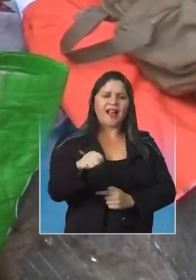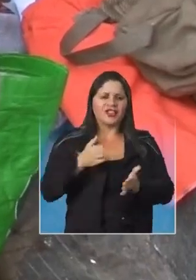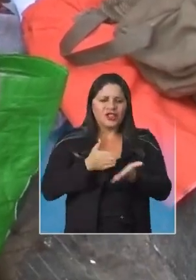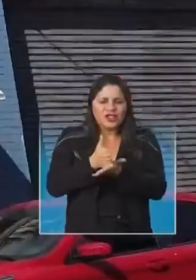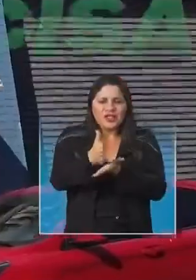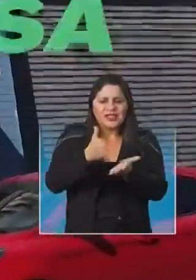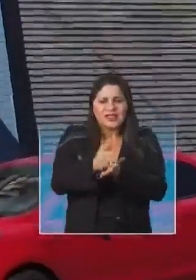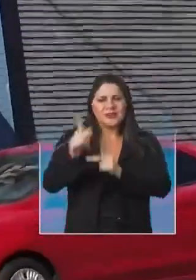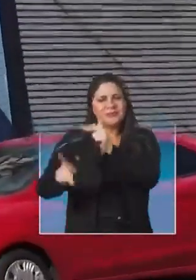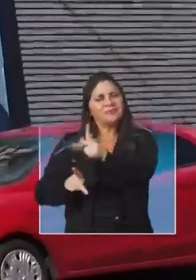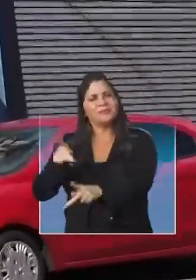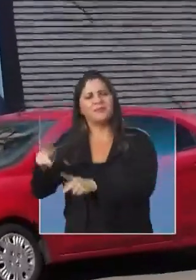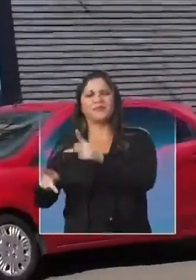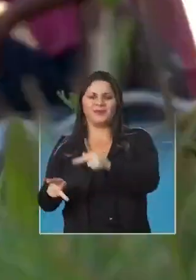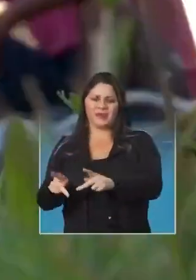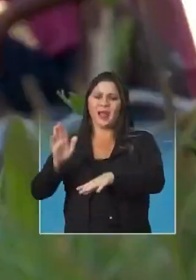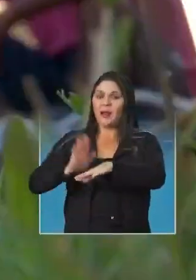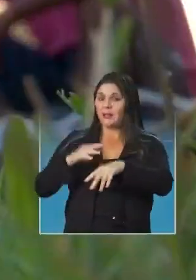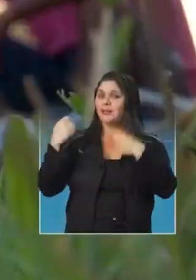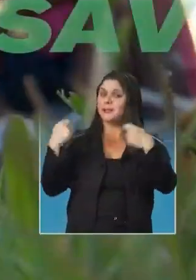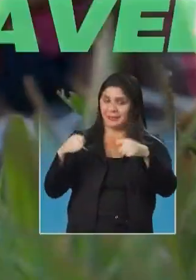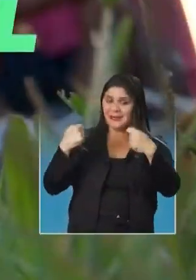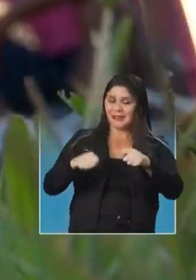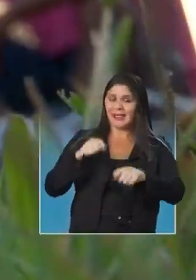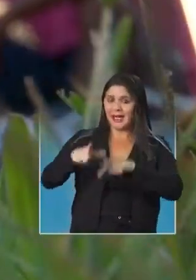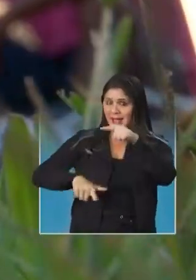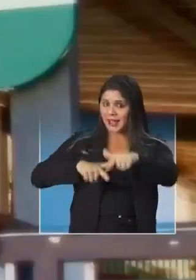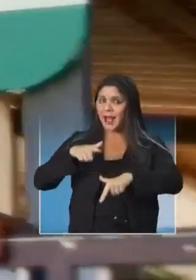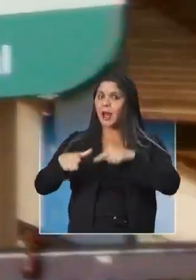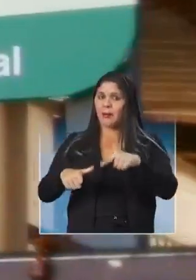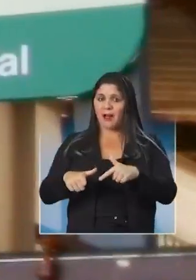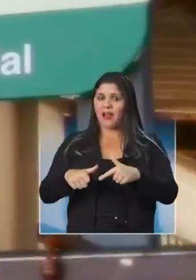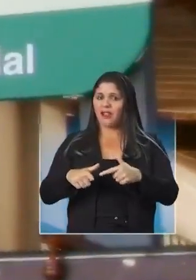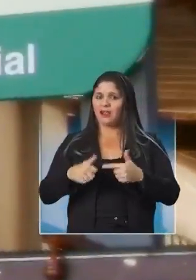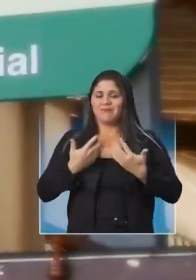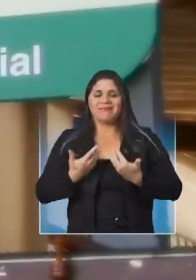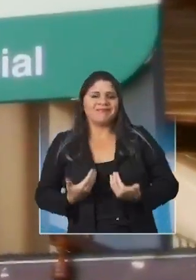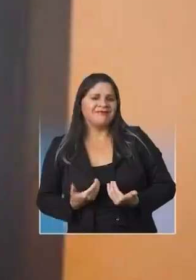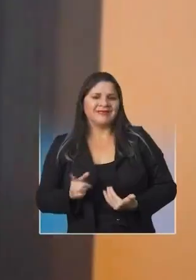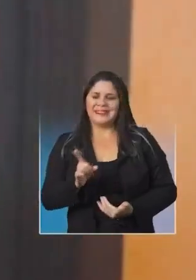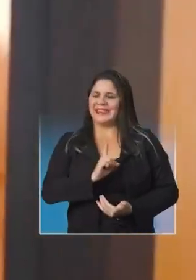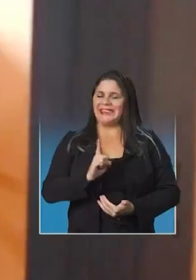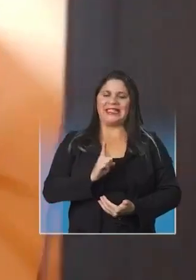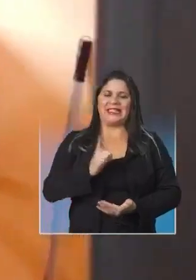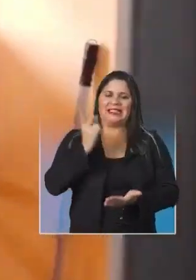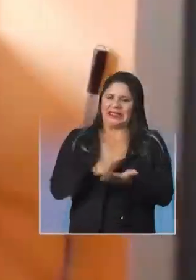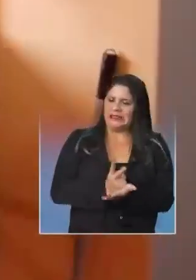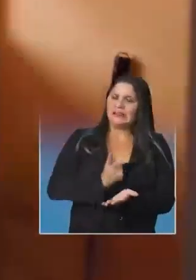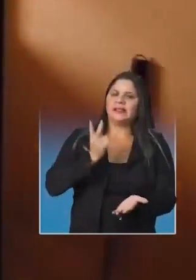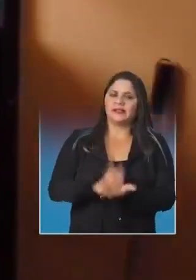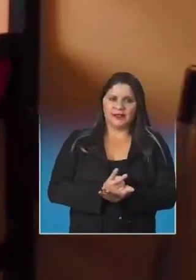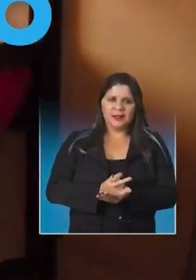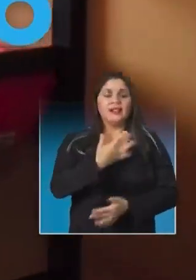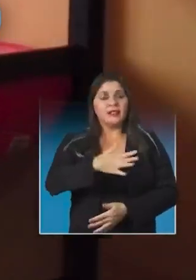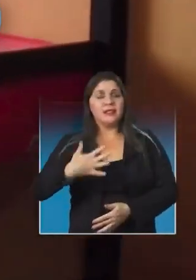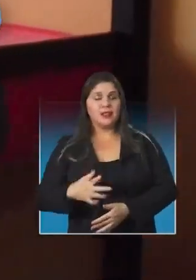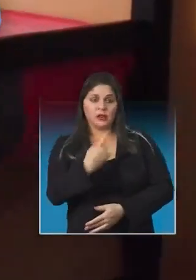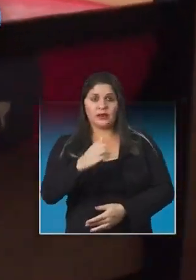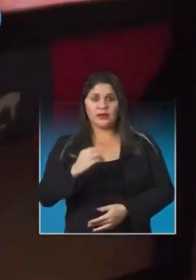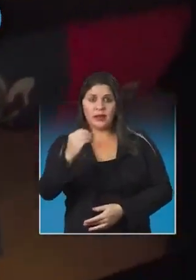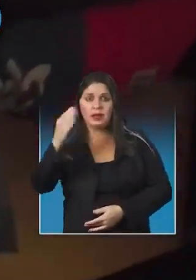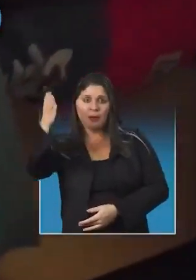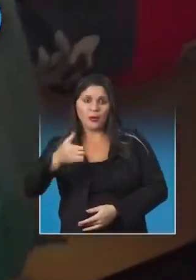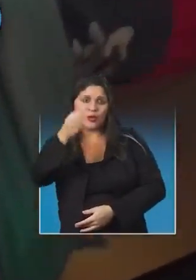com a população que mais precisa, esse trabalho é incansável. E Santos atende